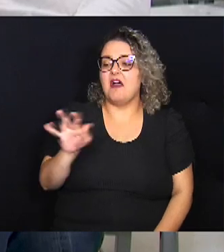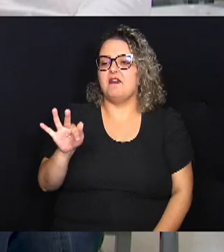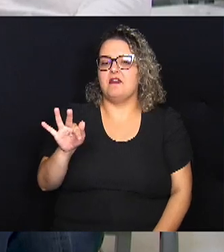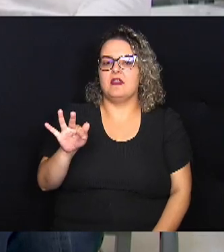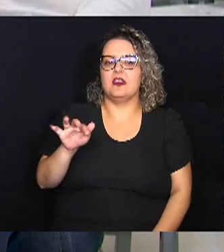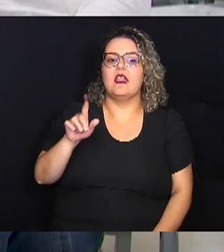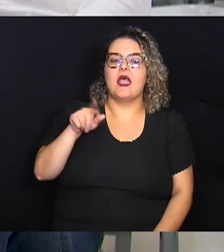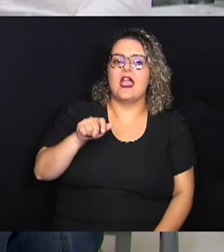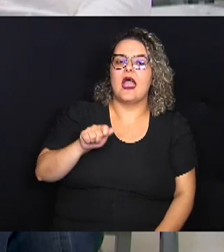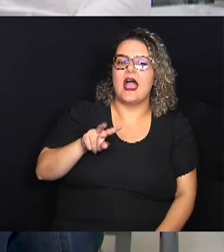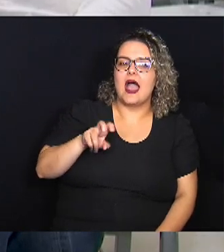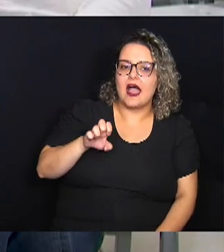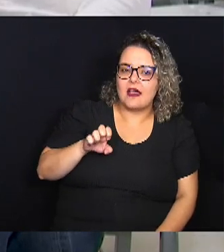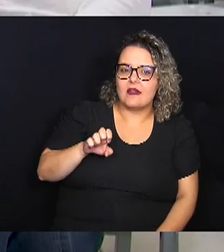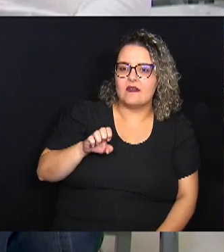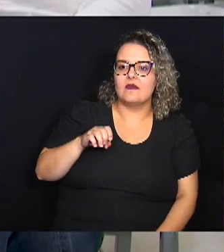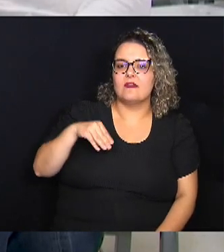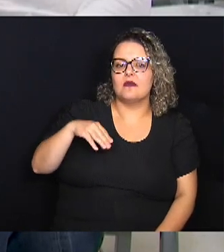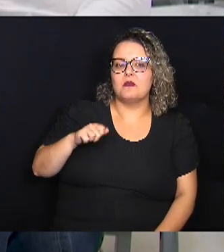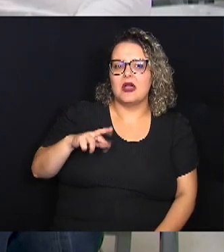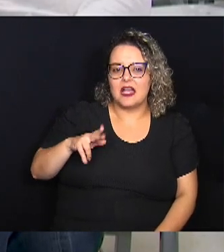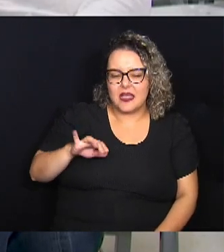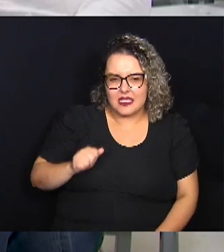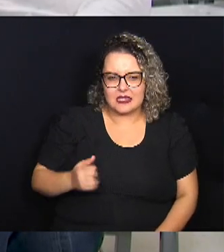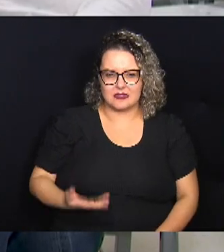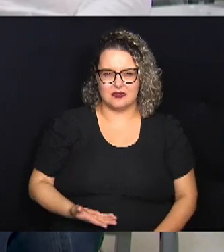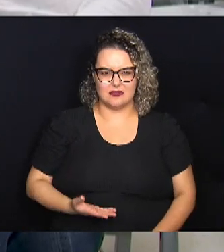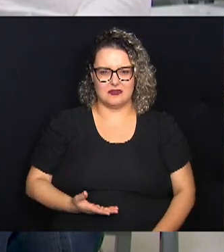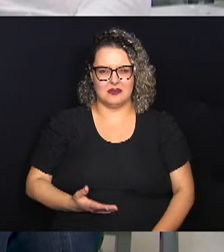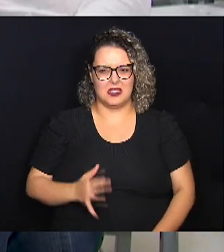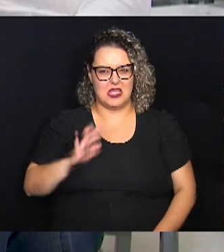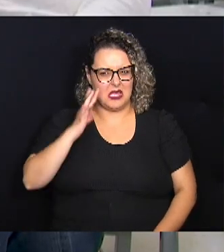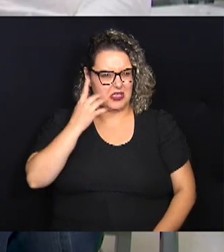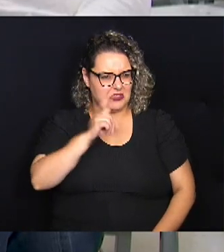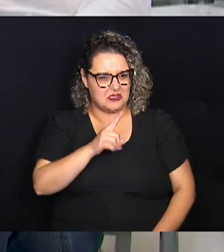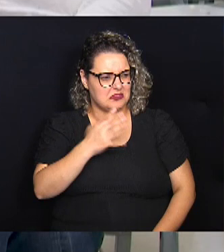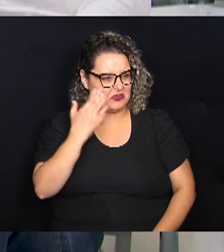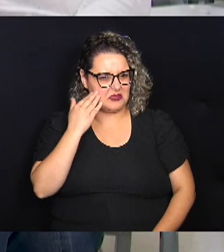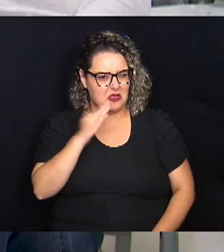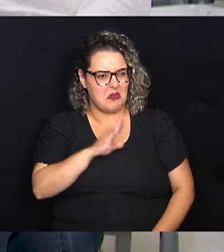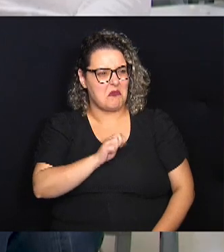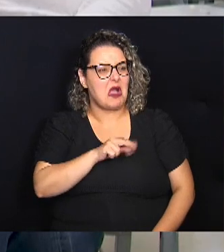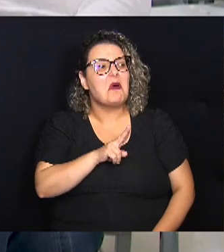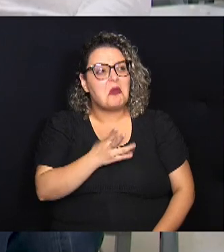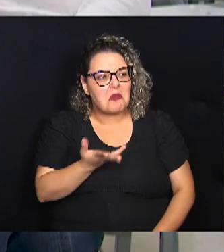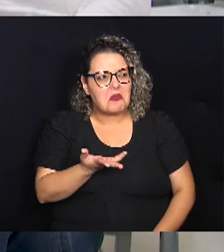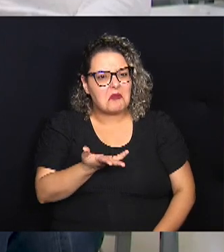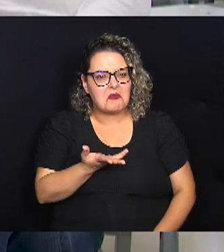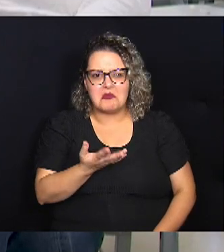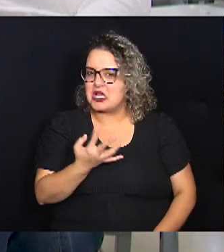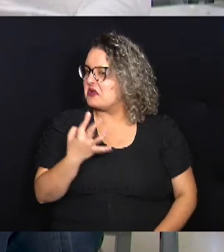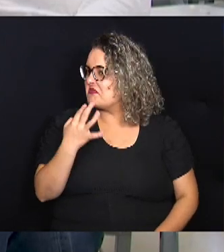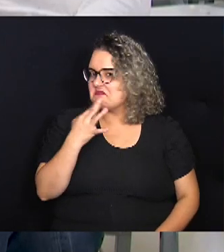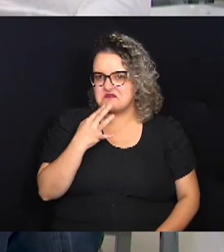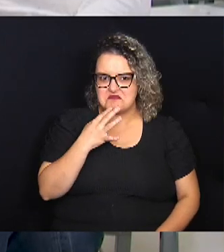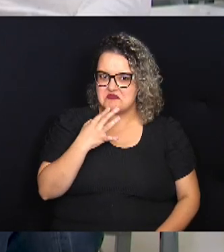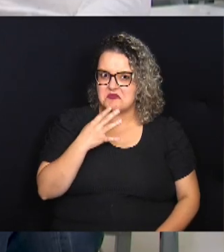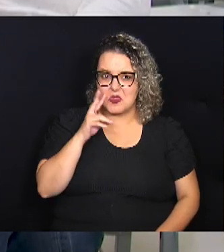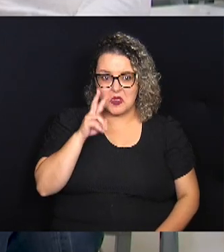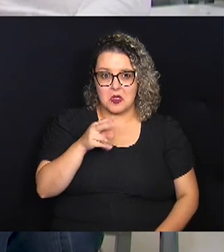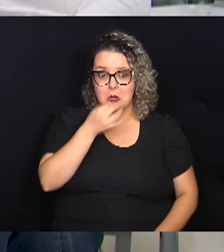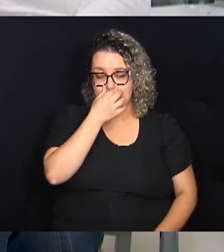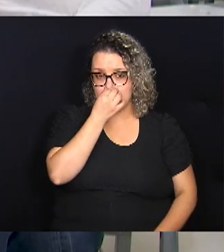Maria. Baú. Essa eu acho que nem você vai saber, viu, professora? Baú. Eu também não sabia. Estou olhando